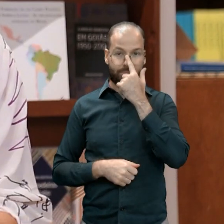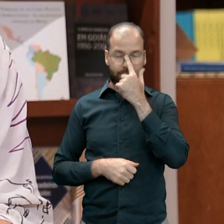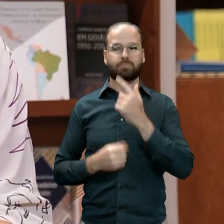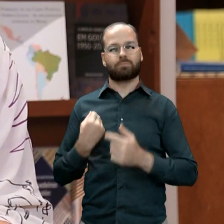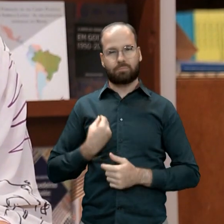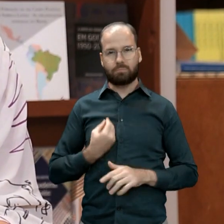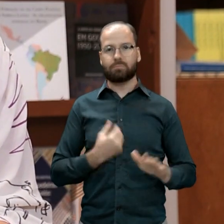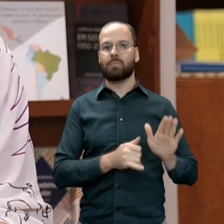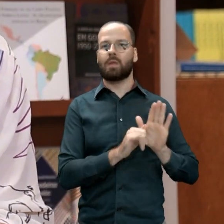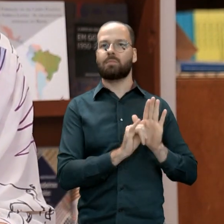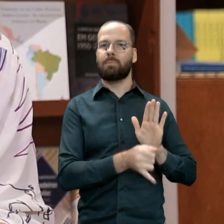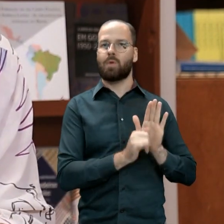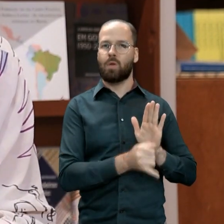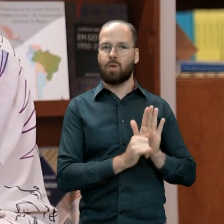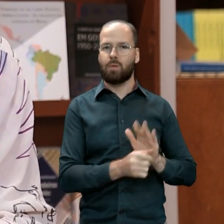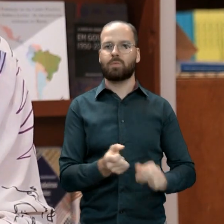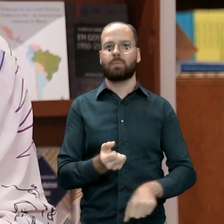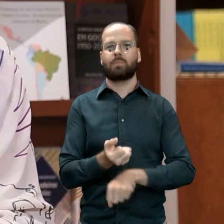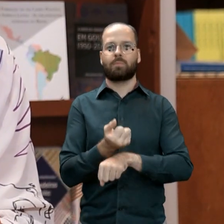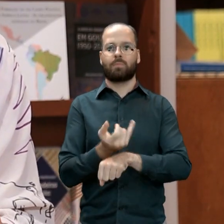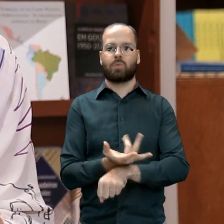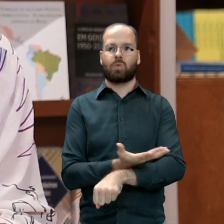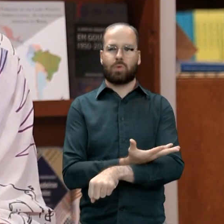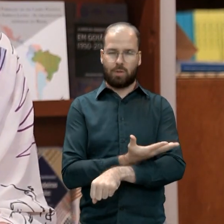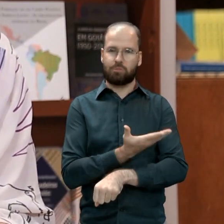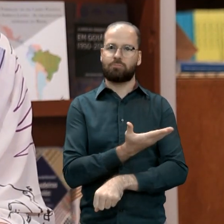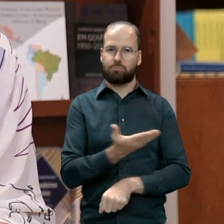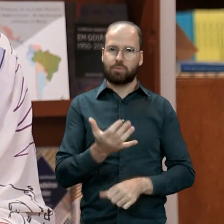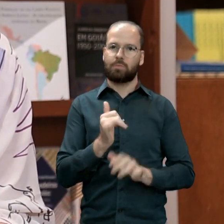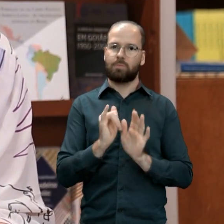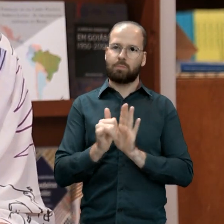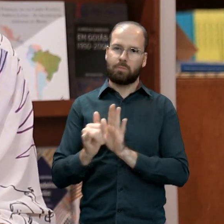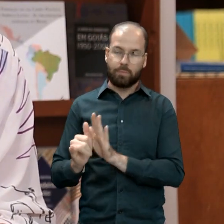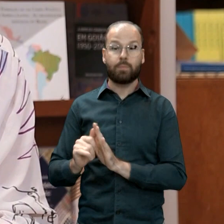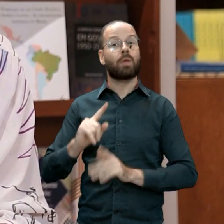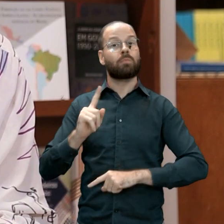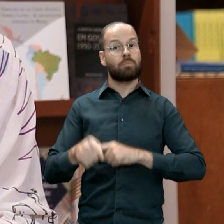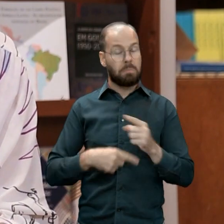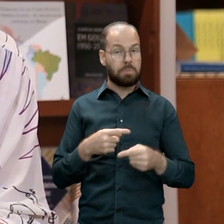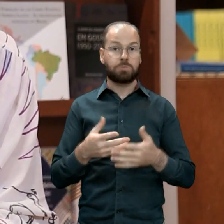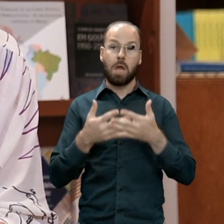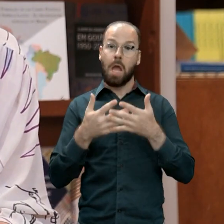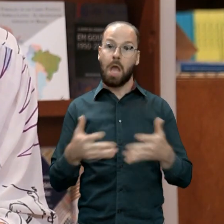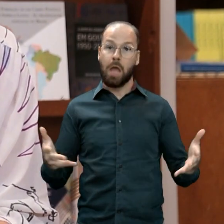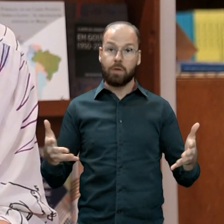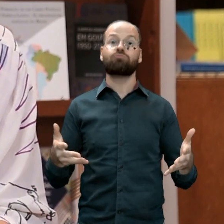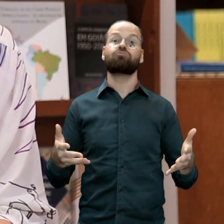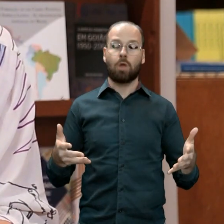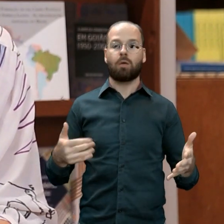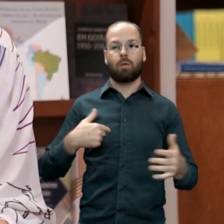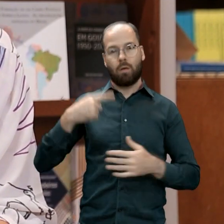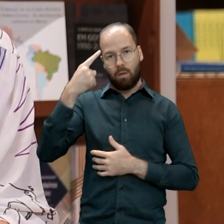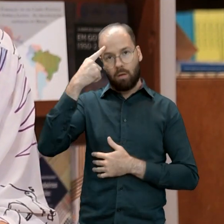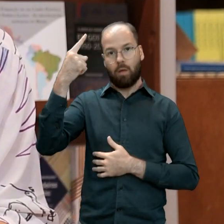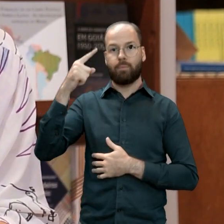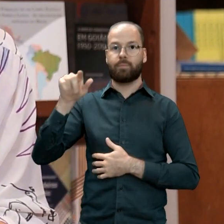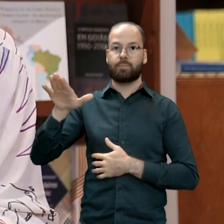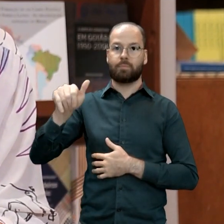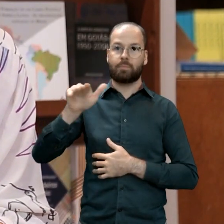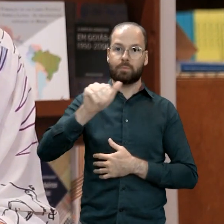depoimentos muito emocionantes e desse evento é que surgiu a ideia de convidar as